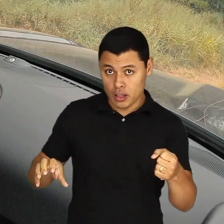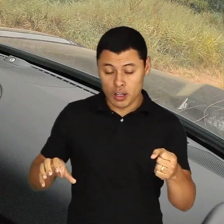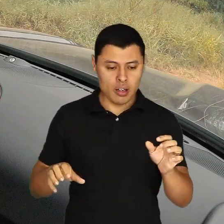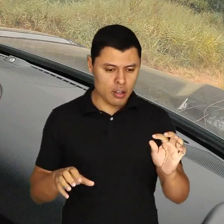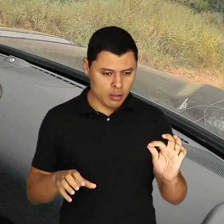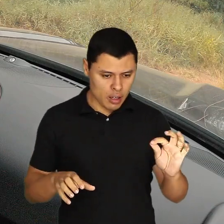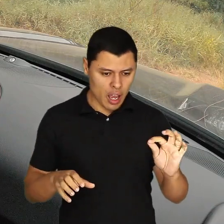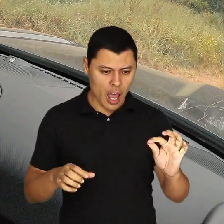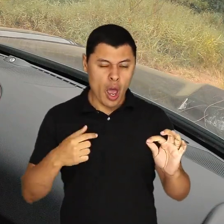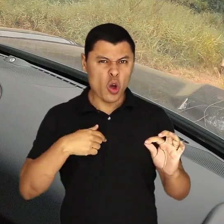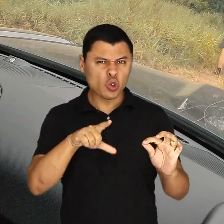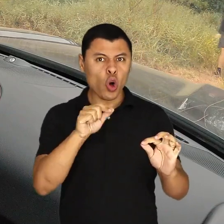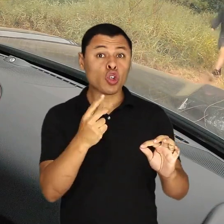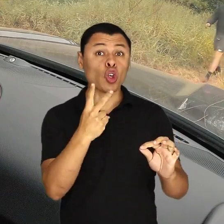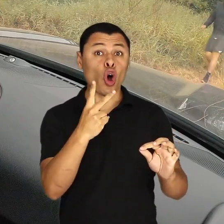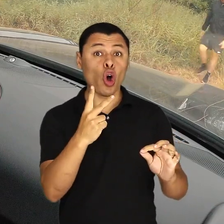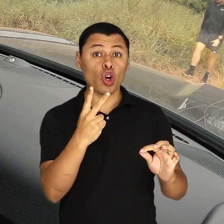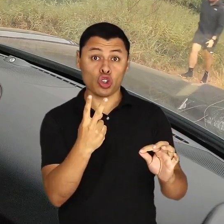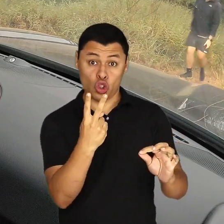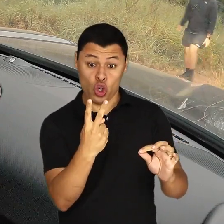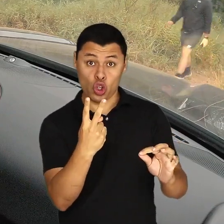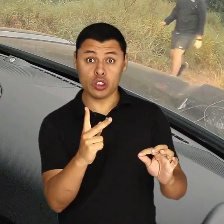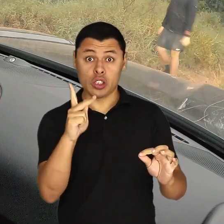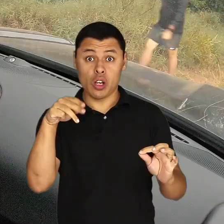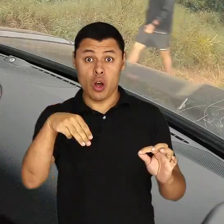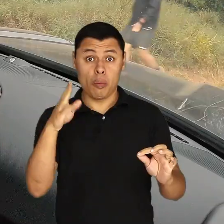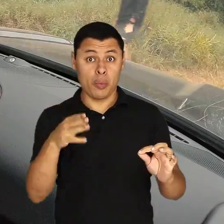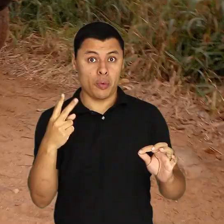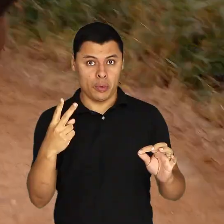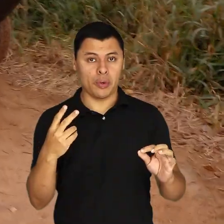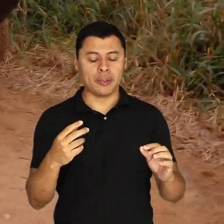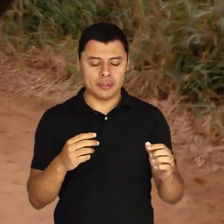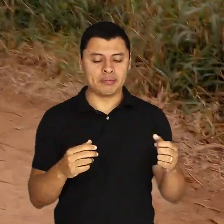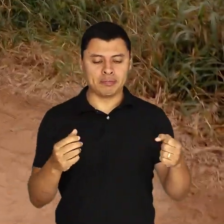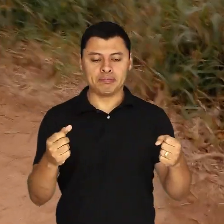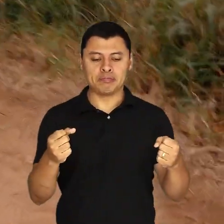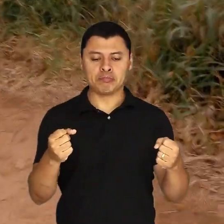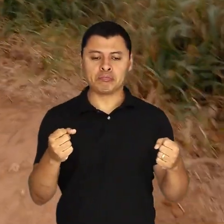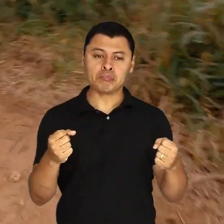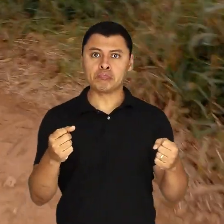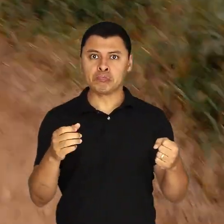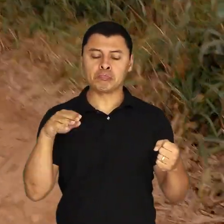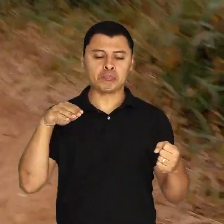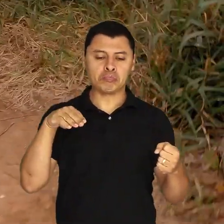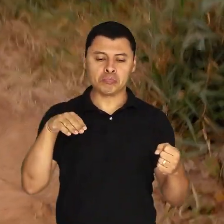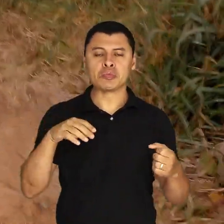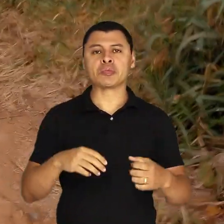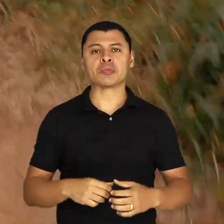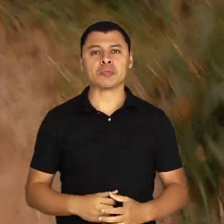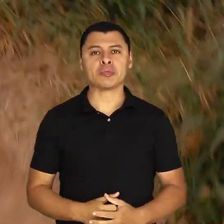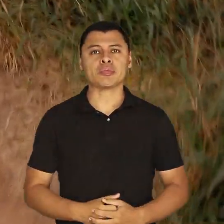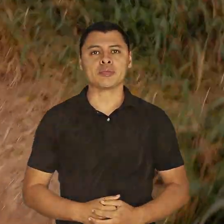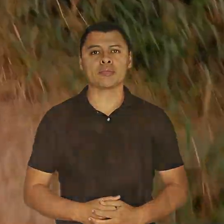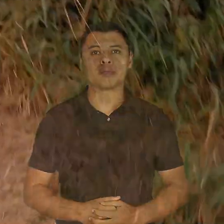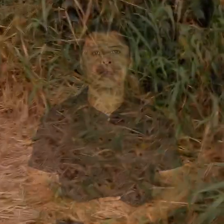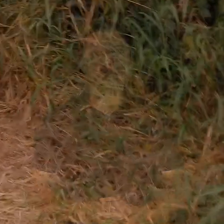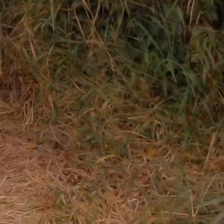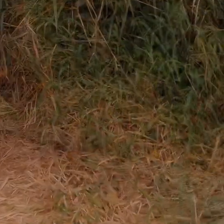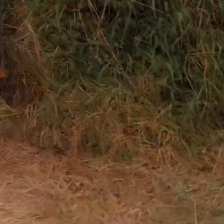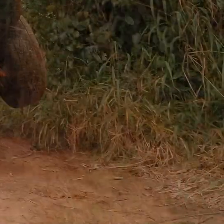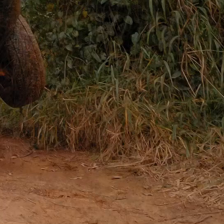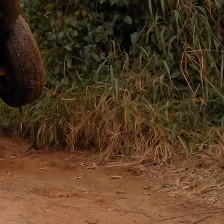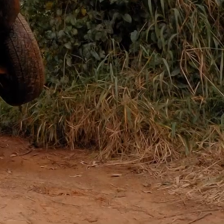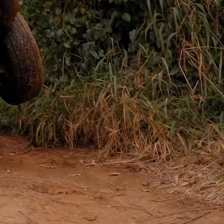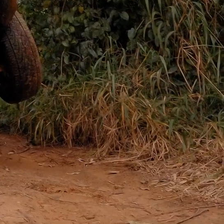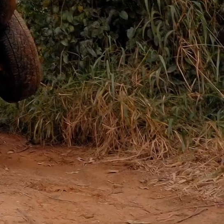aqui você acerta a velocidade que você quer. Então eu acertei aqui para 2 km por hora. O veículo está parado dentro de um buraco, com